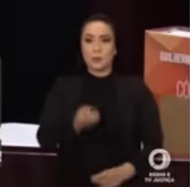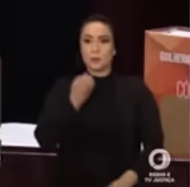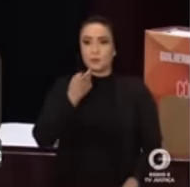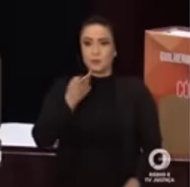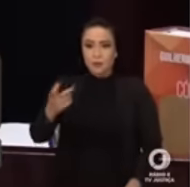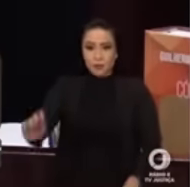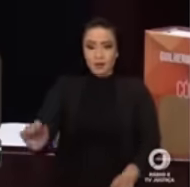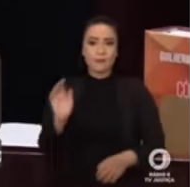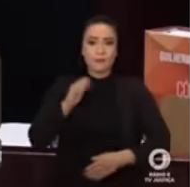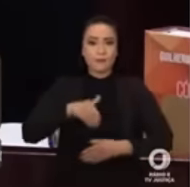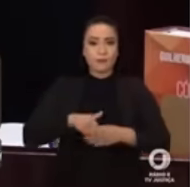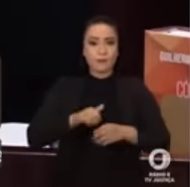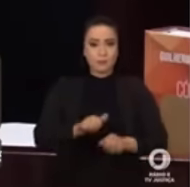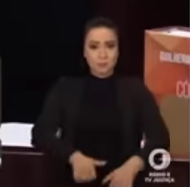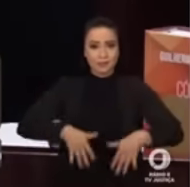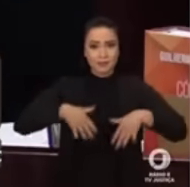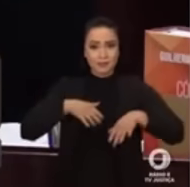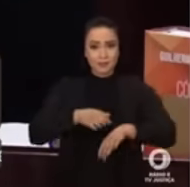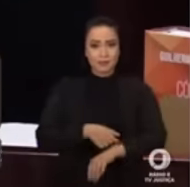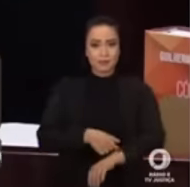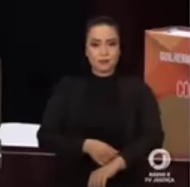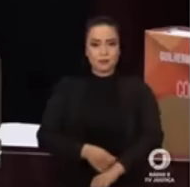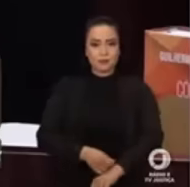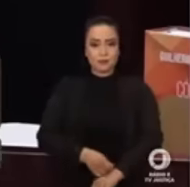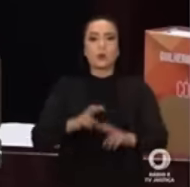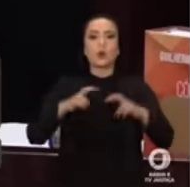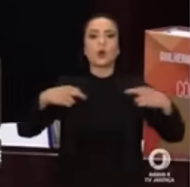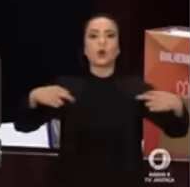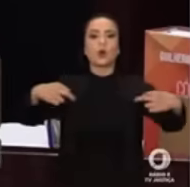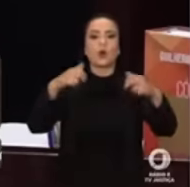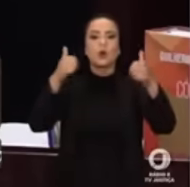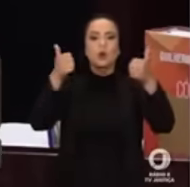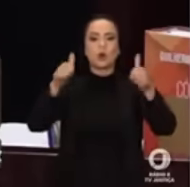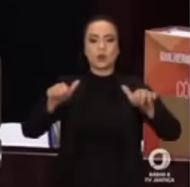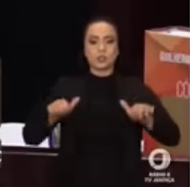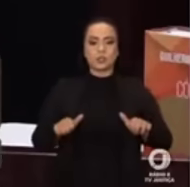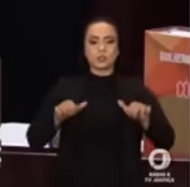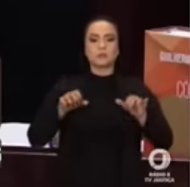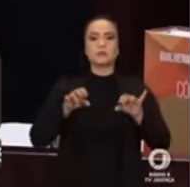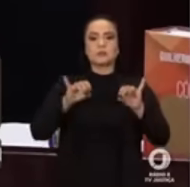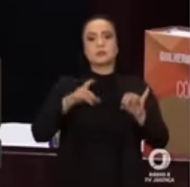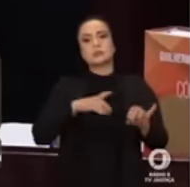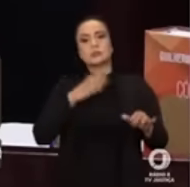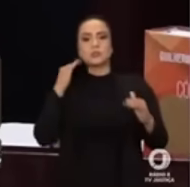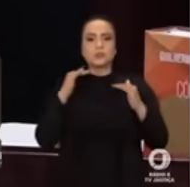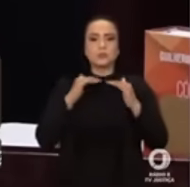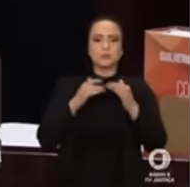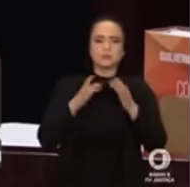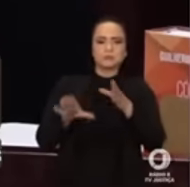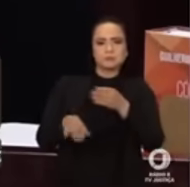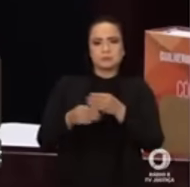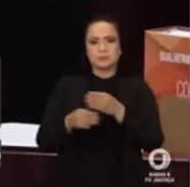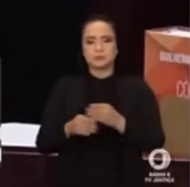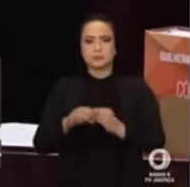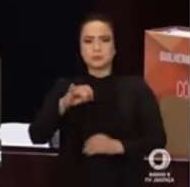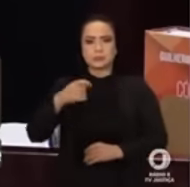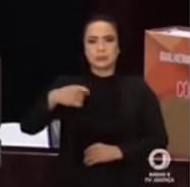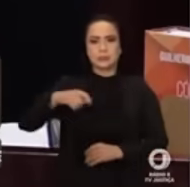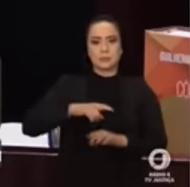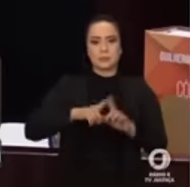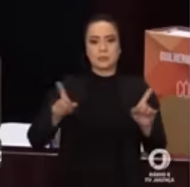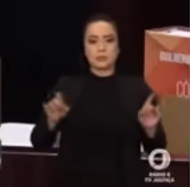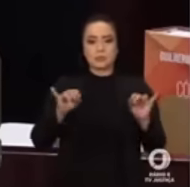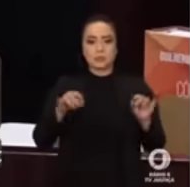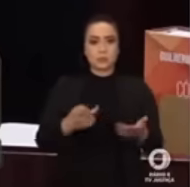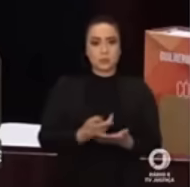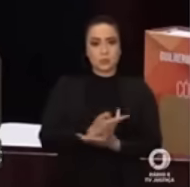no plenário, em geral, pelo princípio da colegialidade, a gente aplica, se for o caso, ressalvando entendimento. O contrário é que não acontece. Pode-se